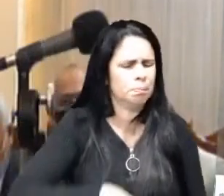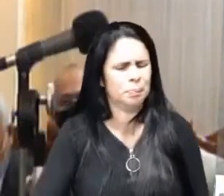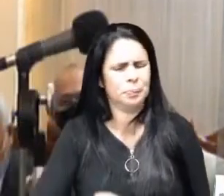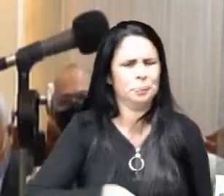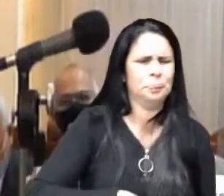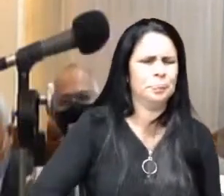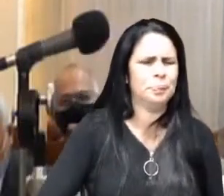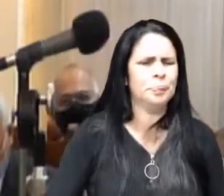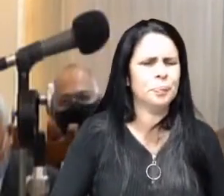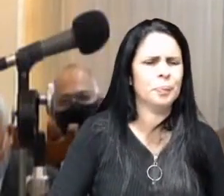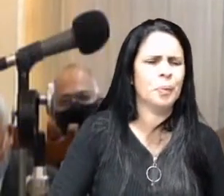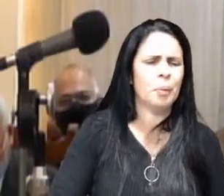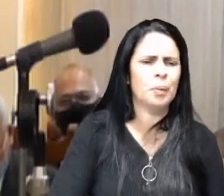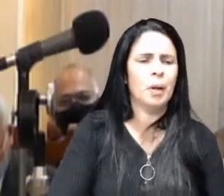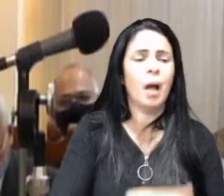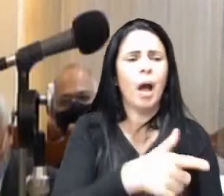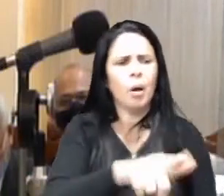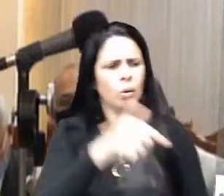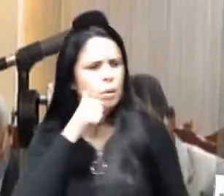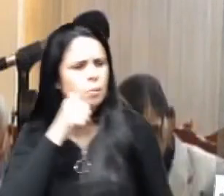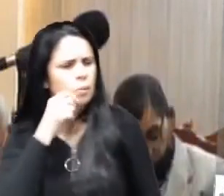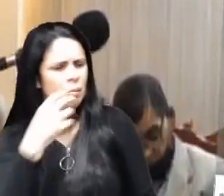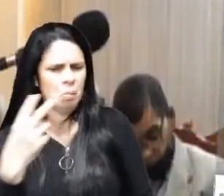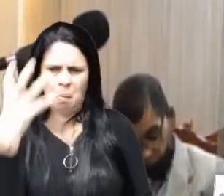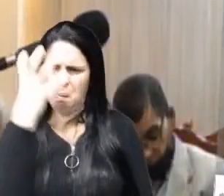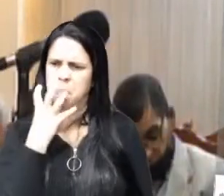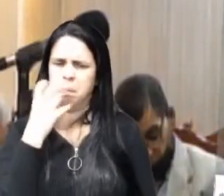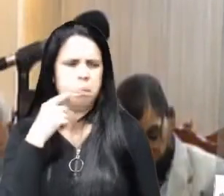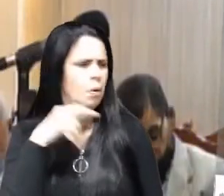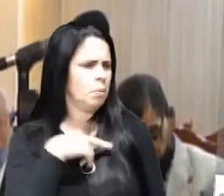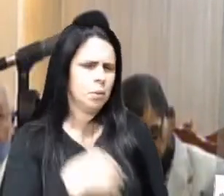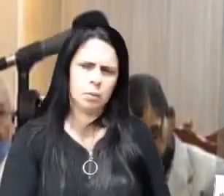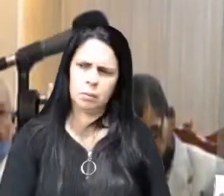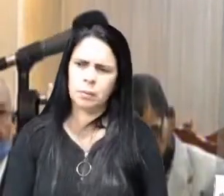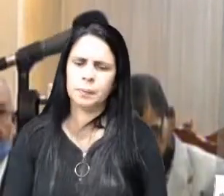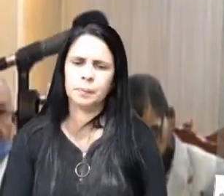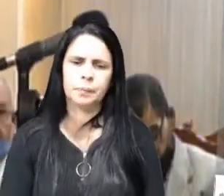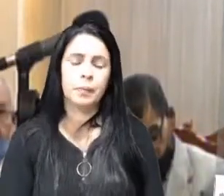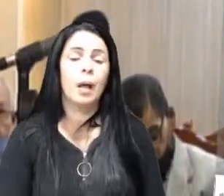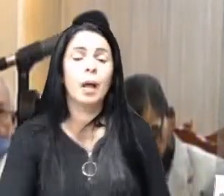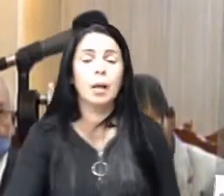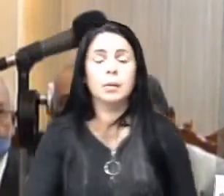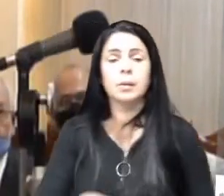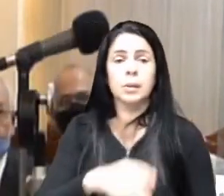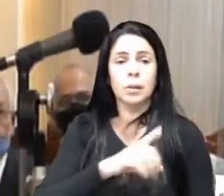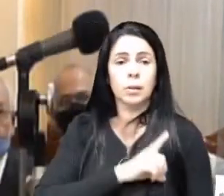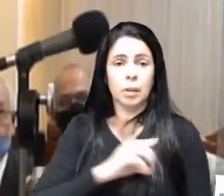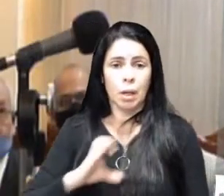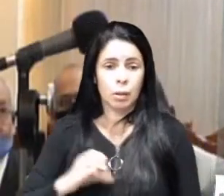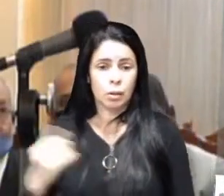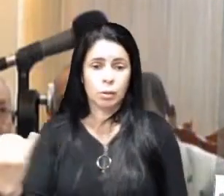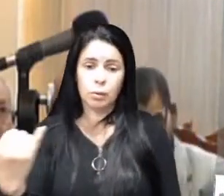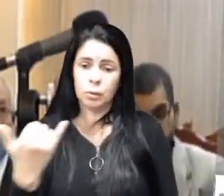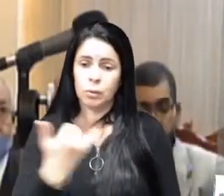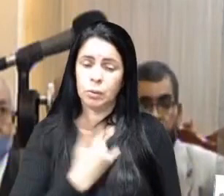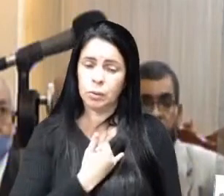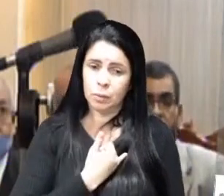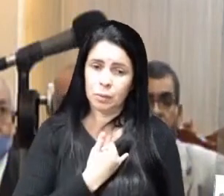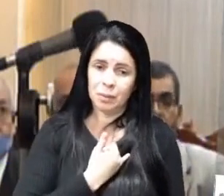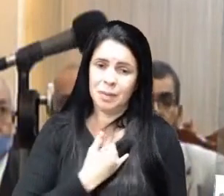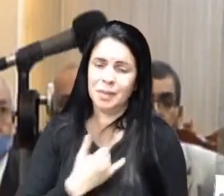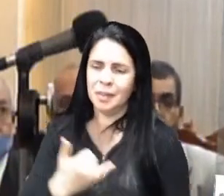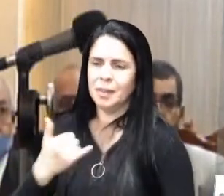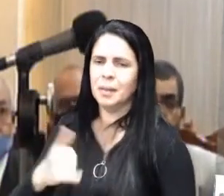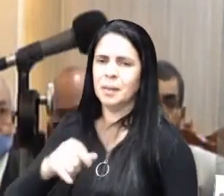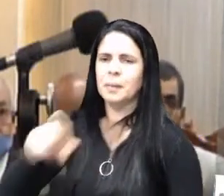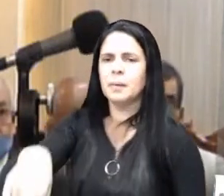outra fez uma cara feia para mim. Aí dizia um diácono que congregava comigo lá no sertão, dizia, e você é saguim para